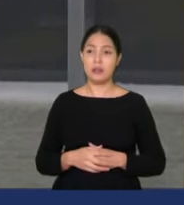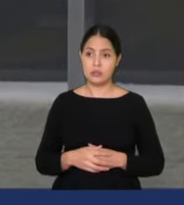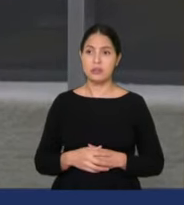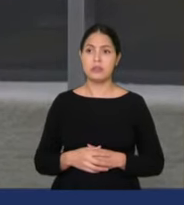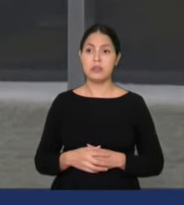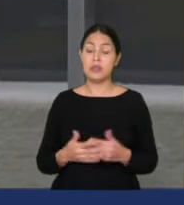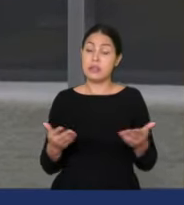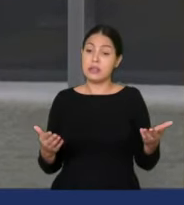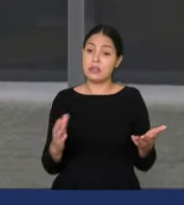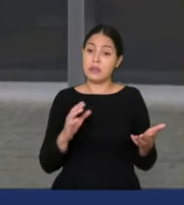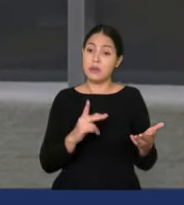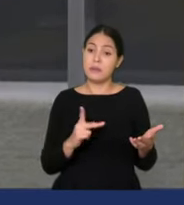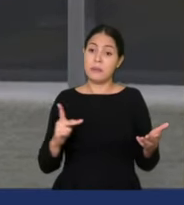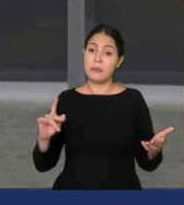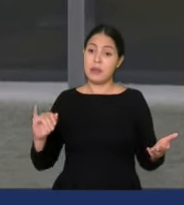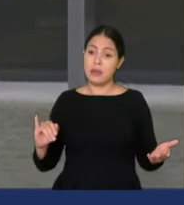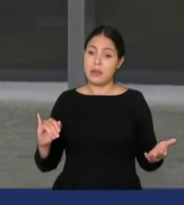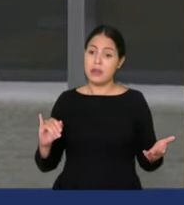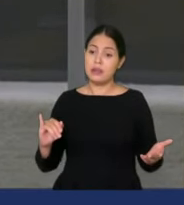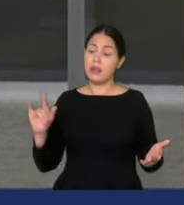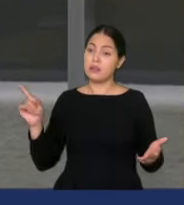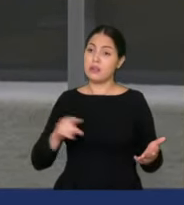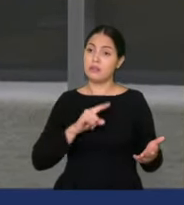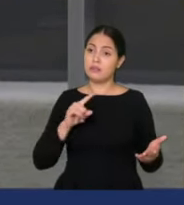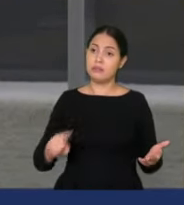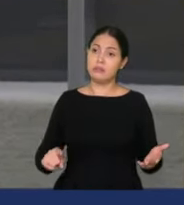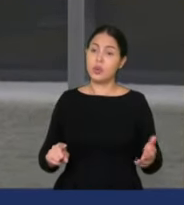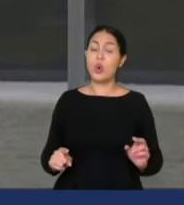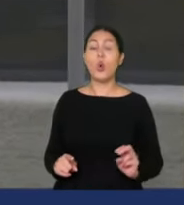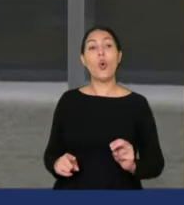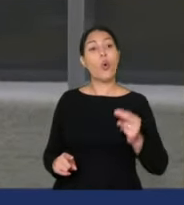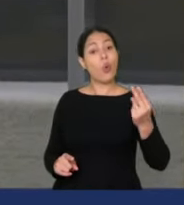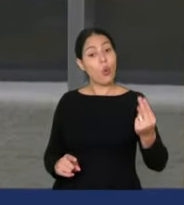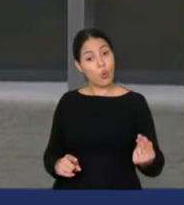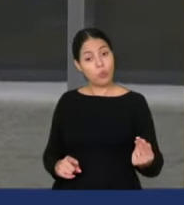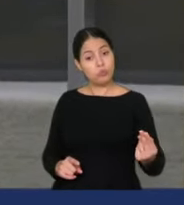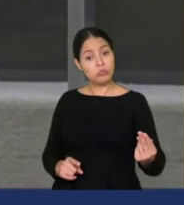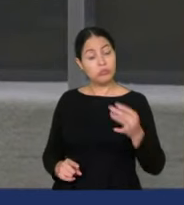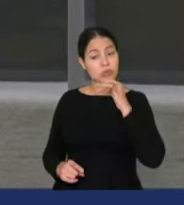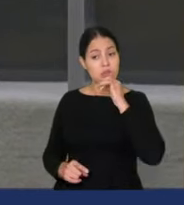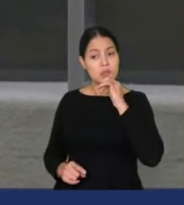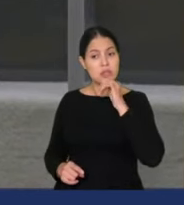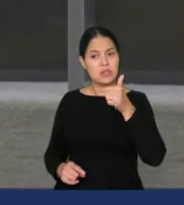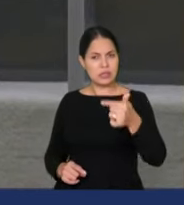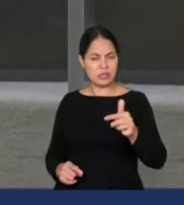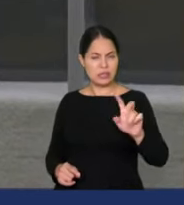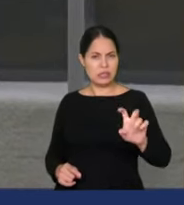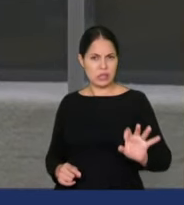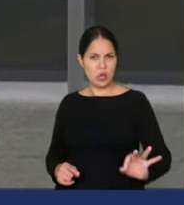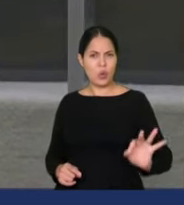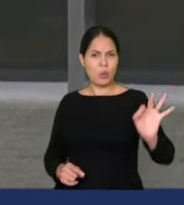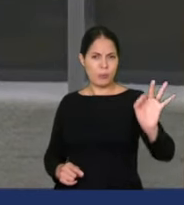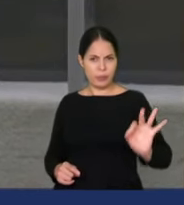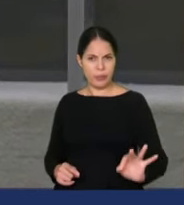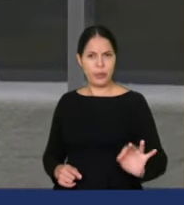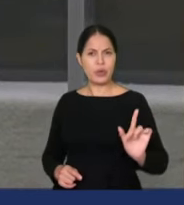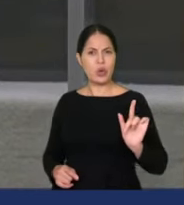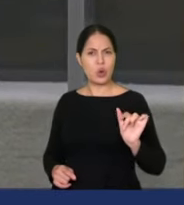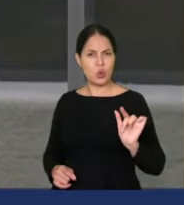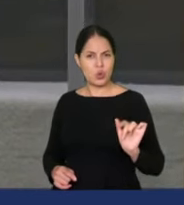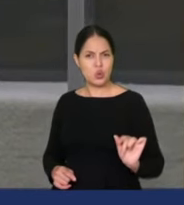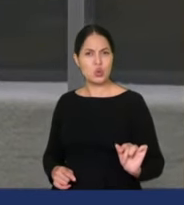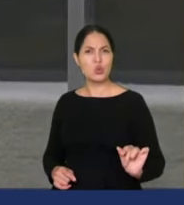PPI tem que ser extinto. Ou então tem que pegar esses 75% de insumos, de